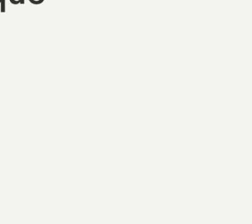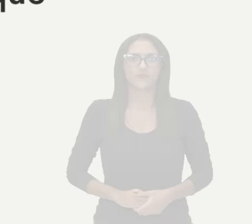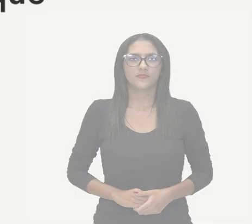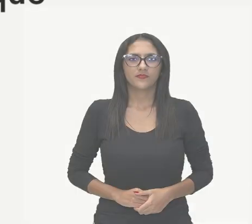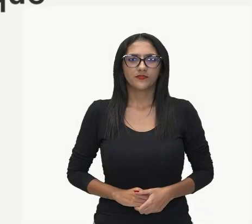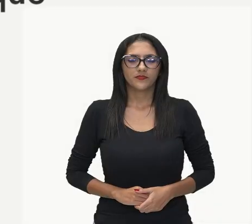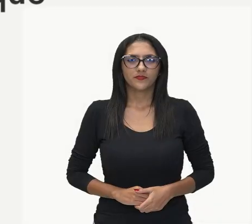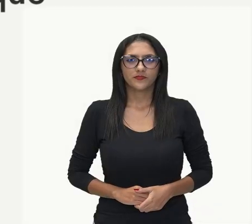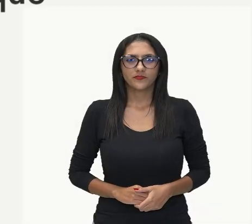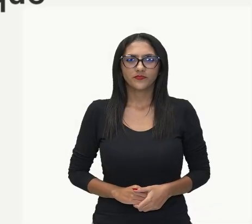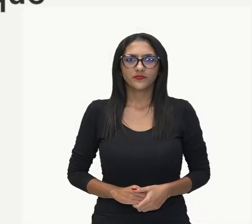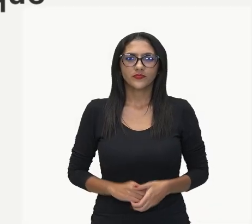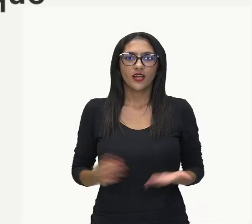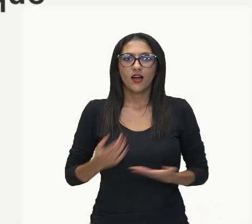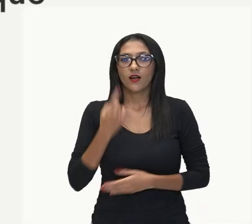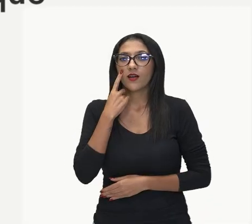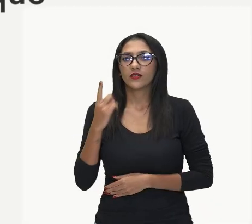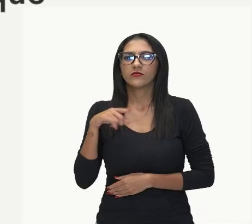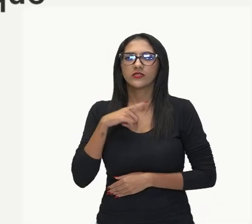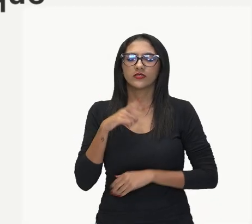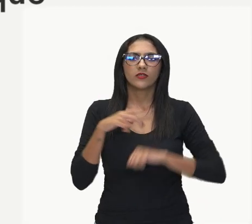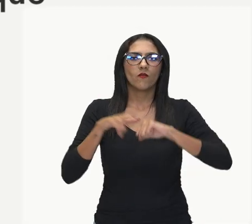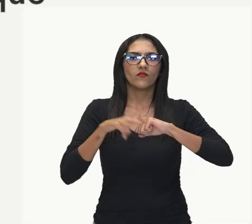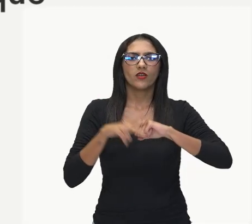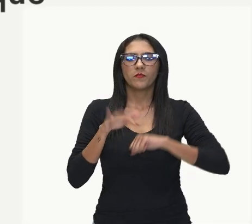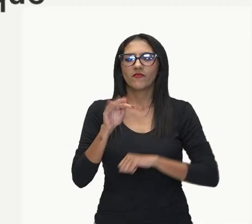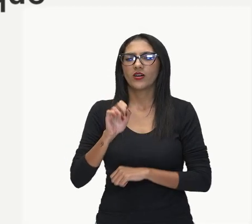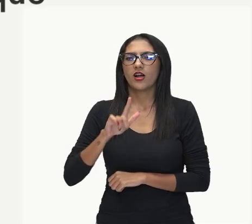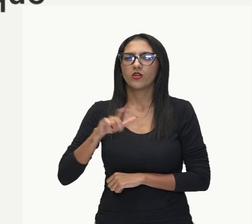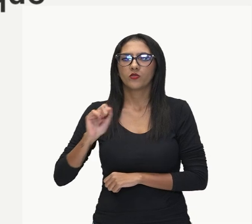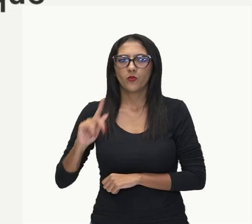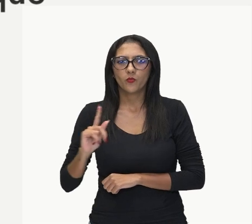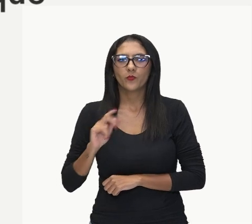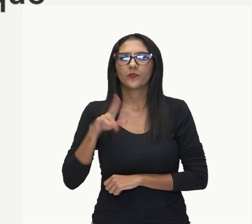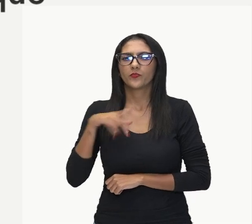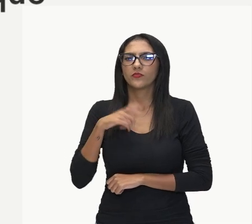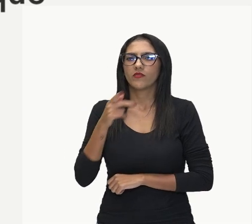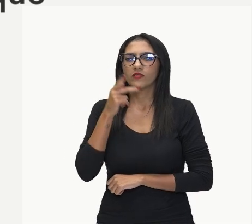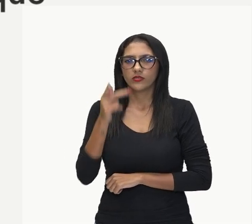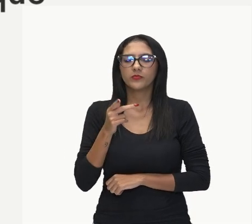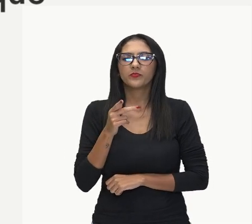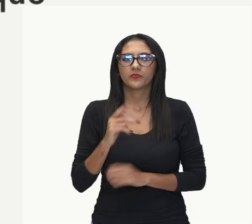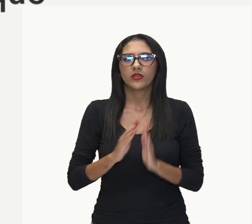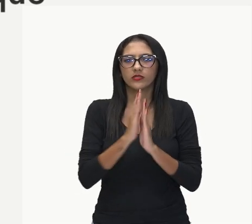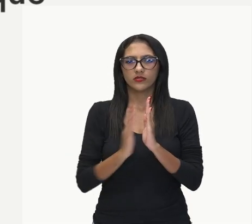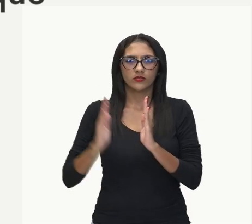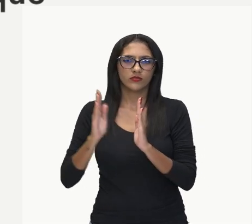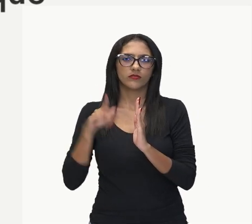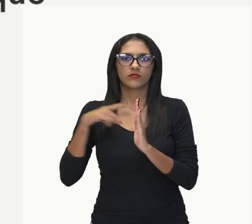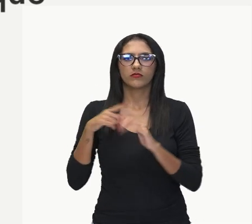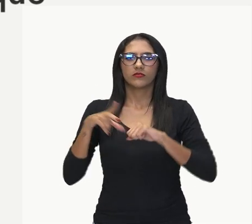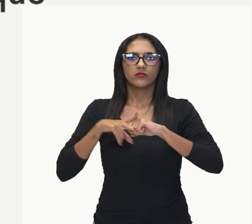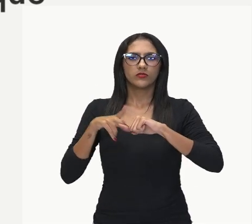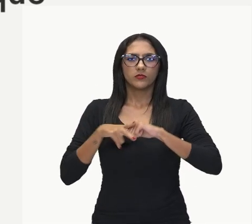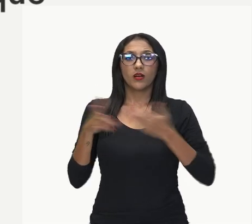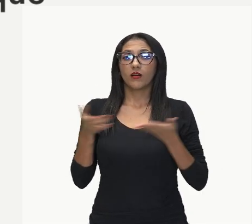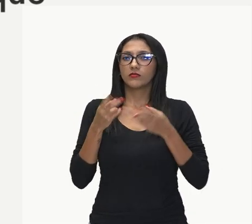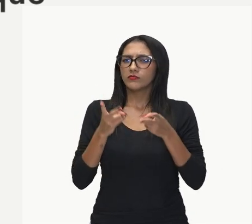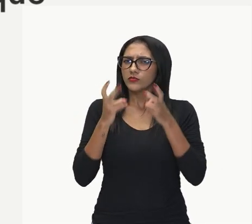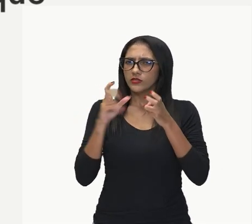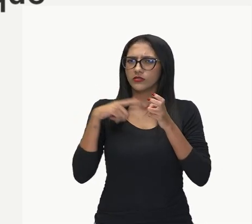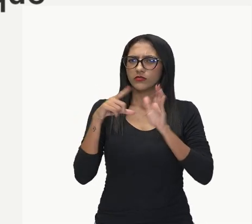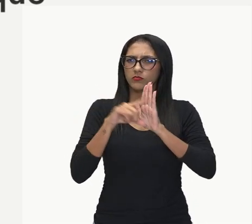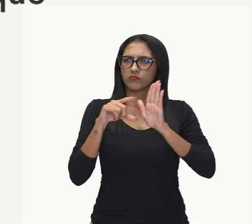olha só. Falou. Em sequência ao verbo, esse que aparece, perceba que o parágrafo